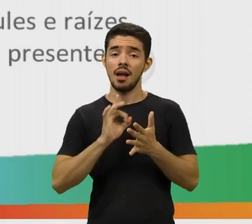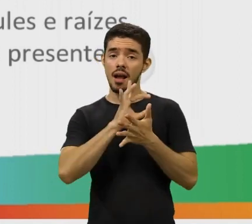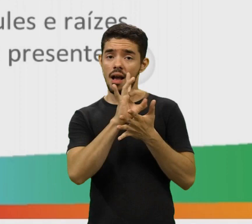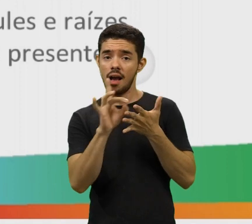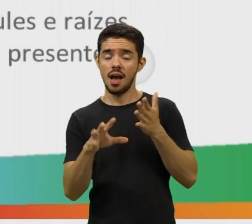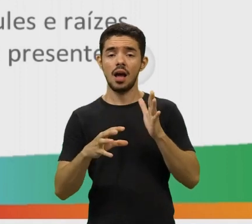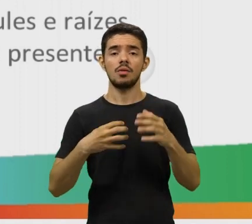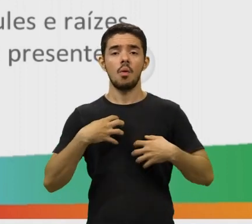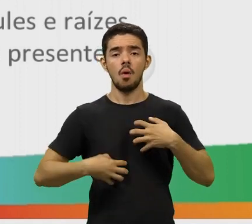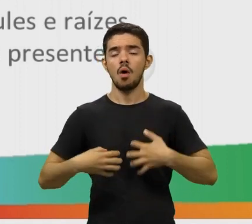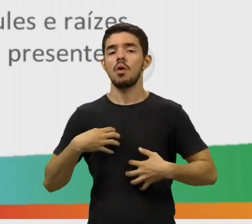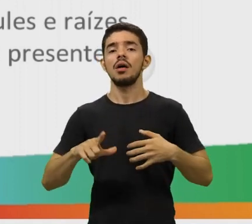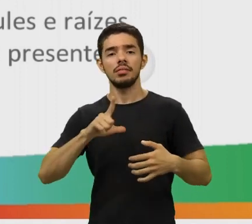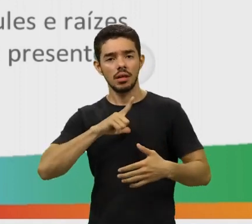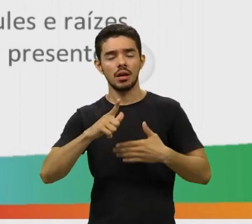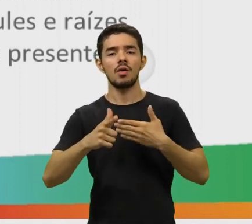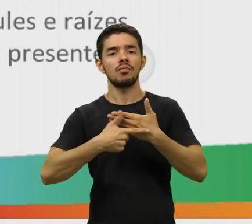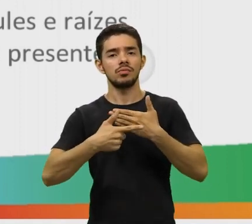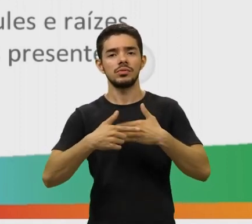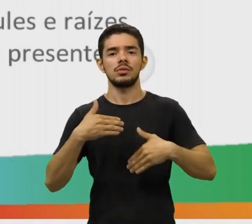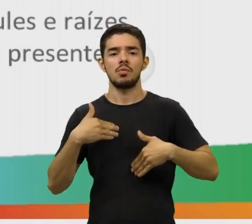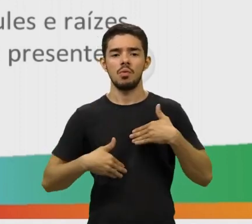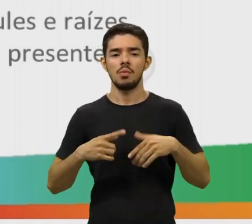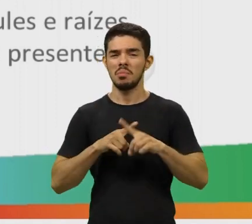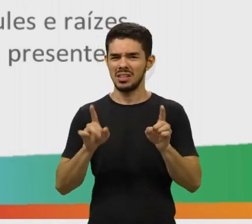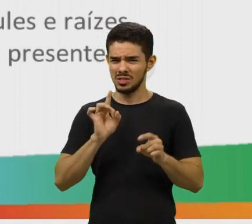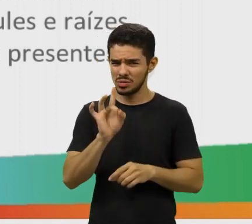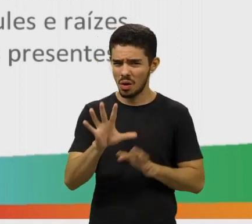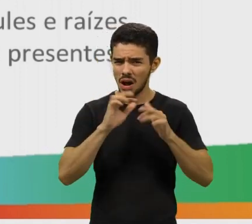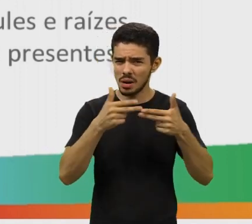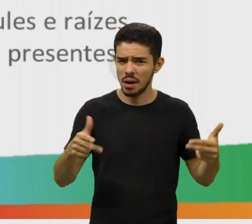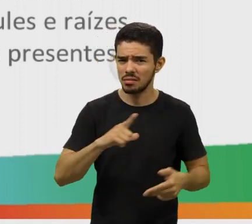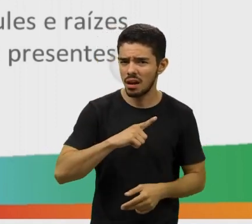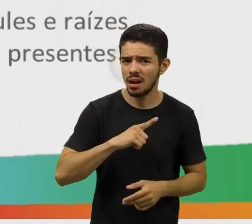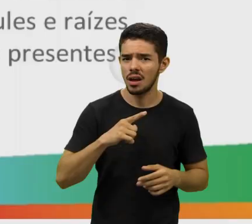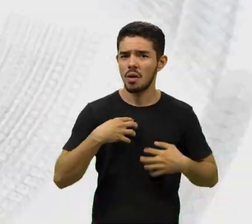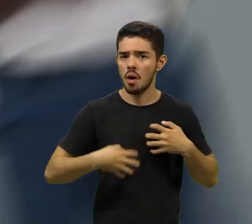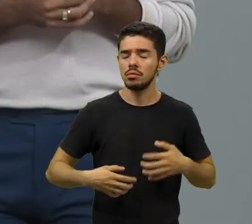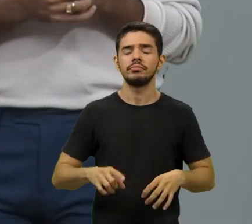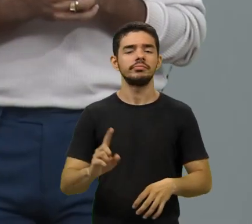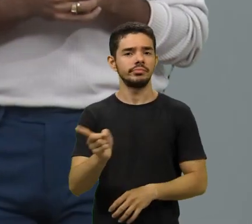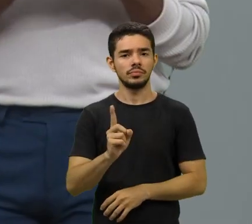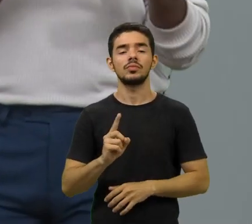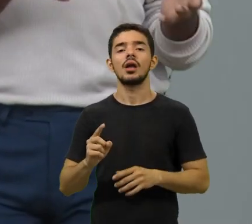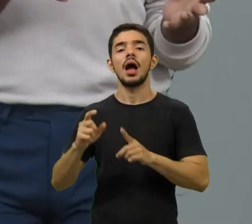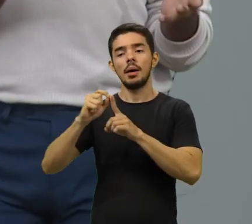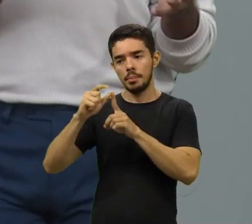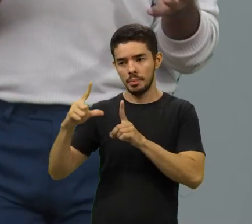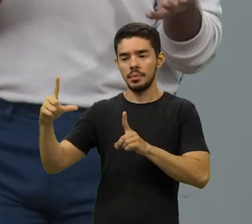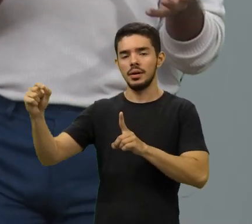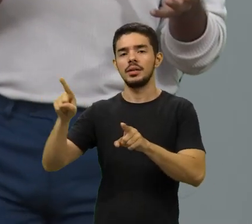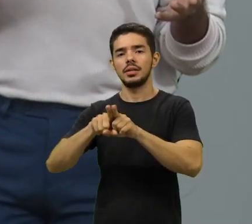deles tem uma função no nosso corpo. Mas só os animais possuem órgãos? Não. As plantas também